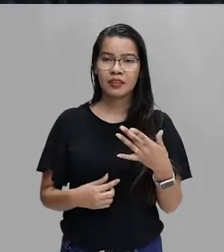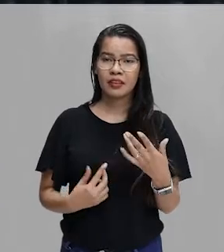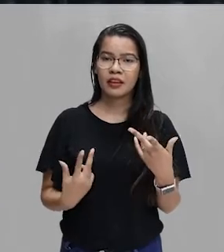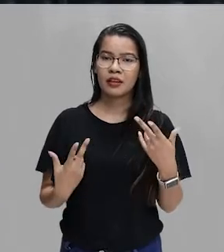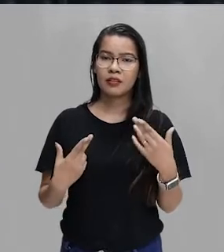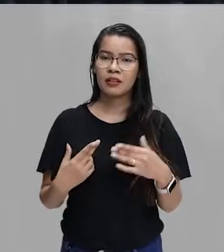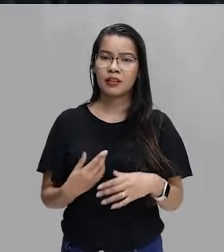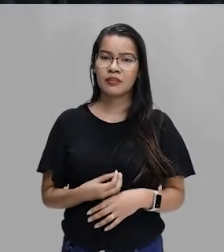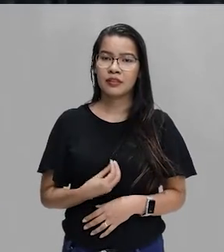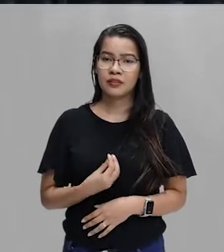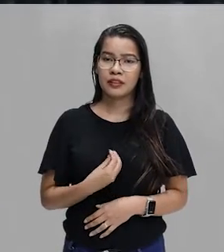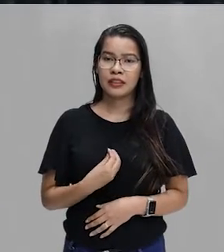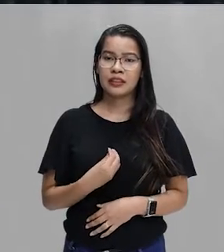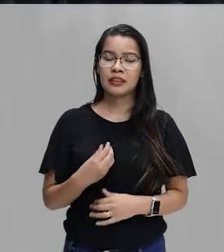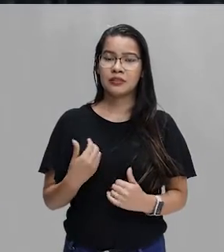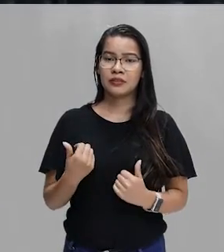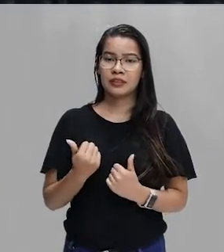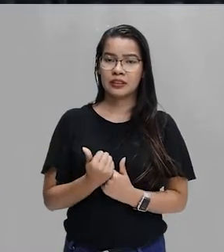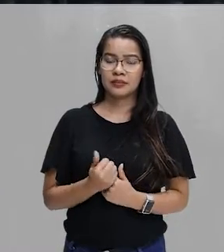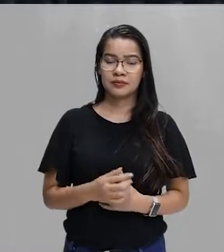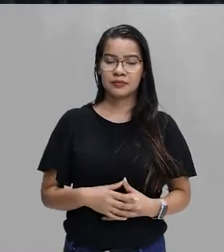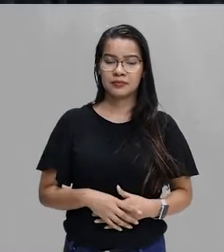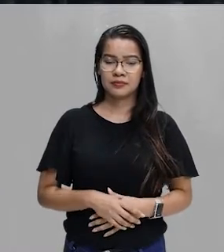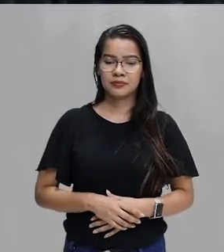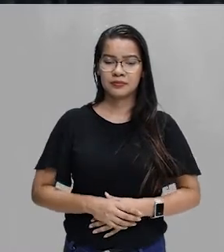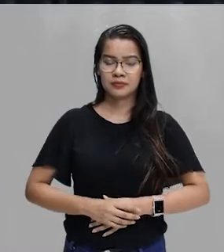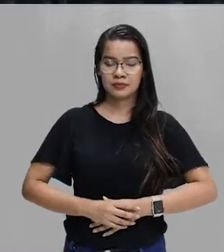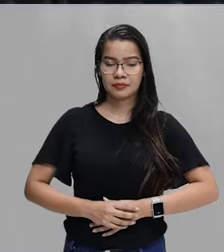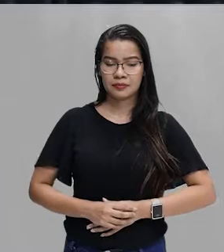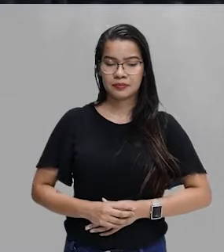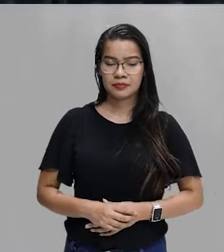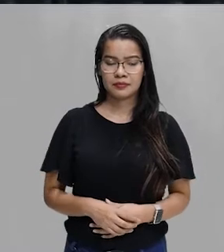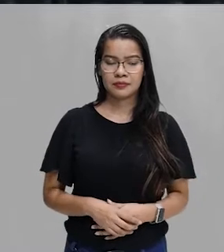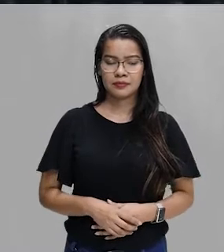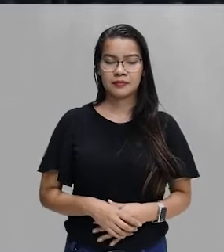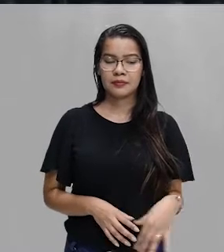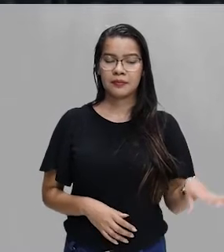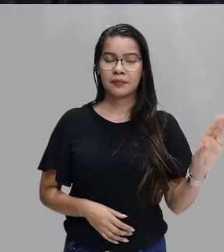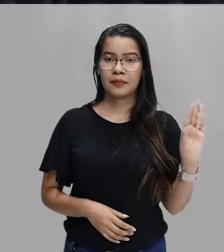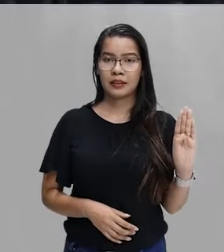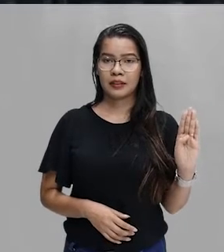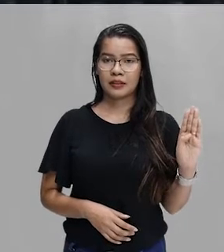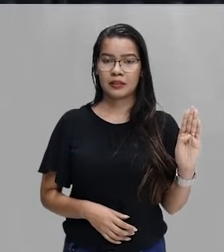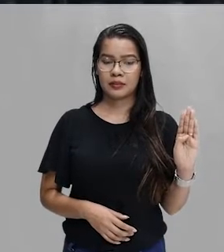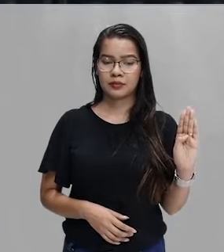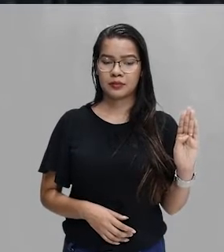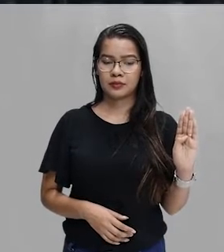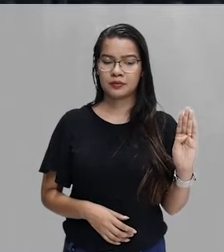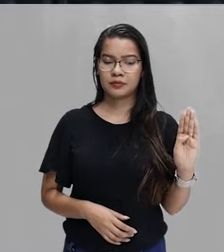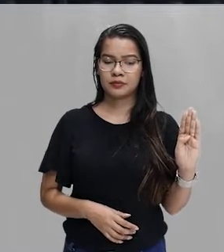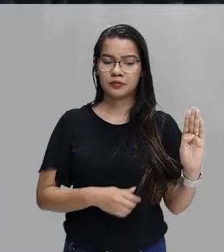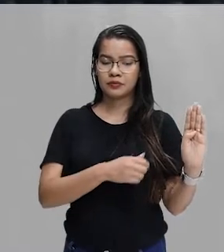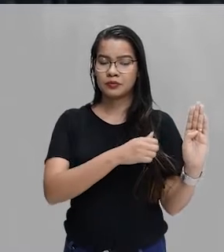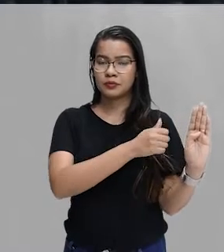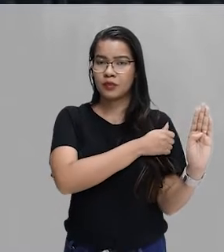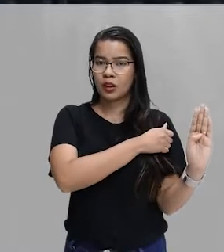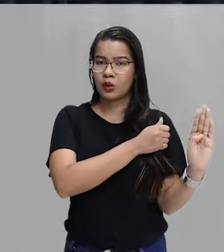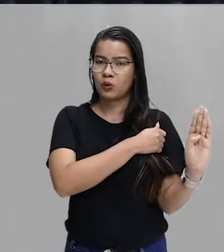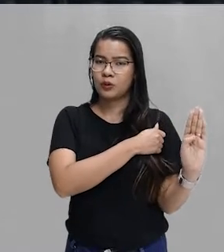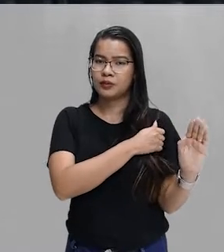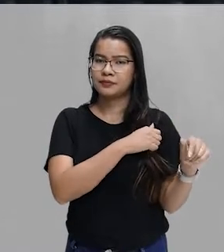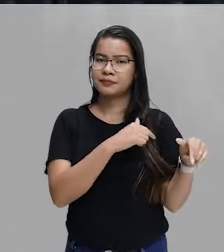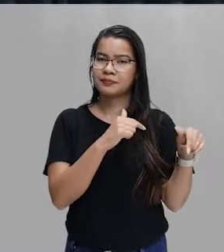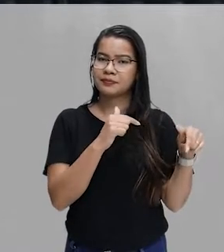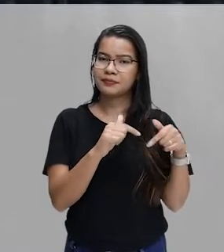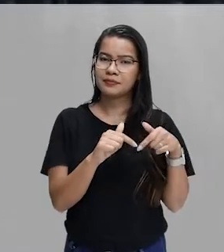viver e virar. Letra B, o aluno que trabalha é bom. Então,